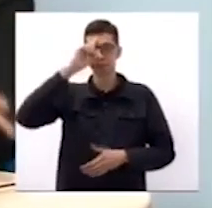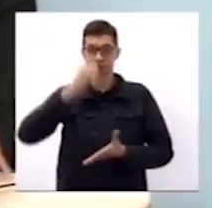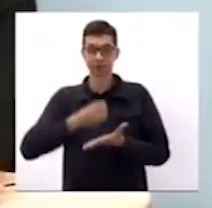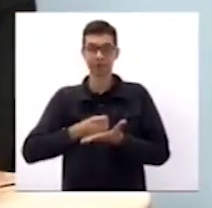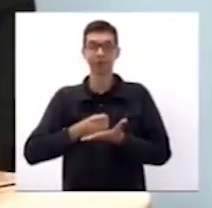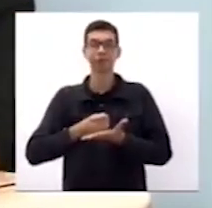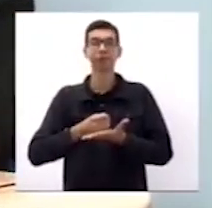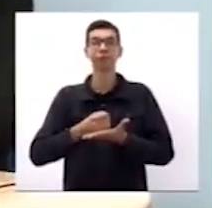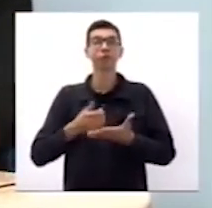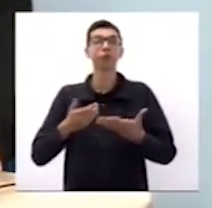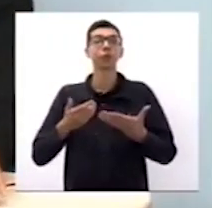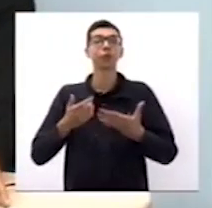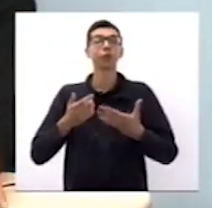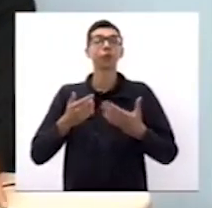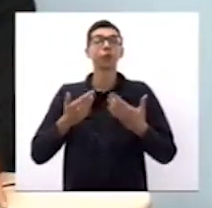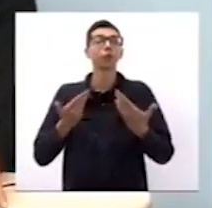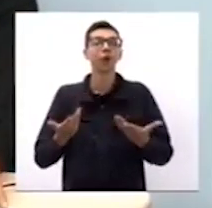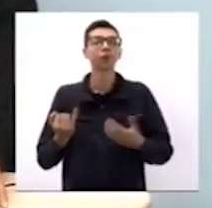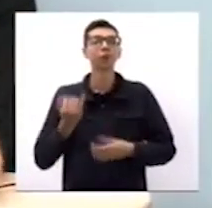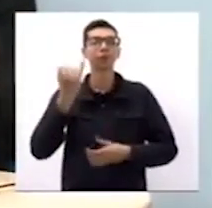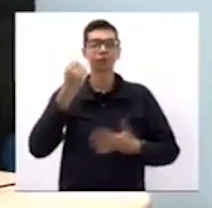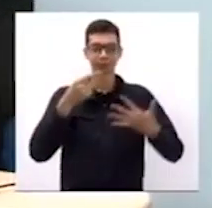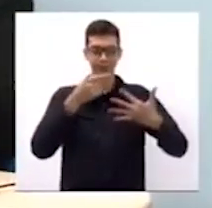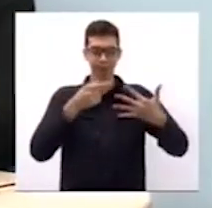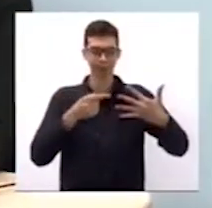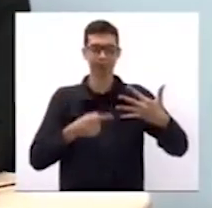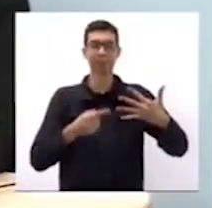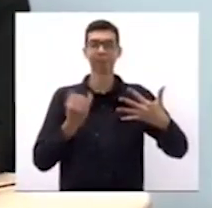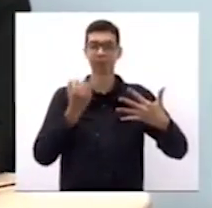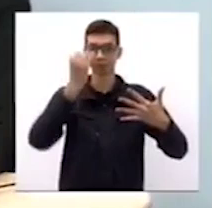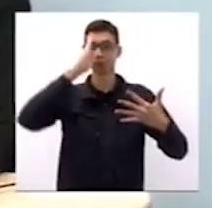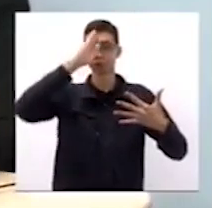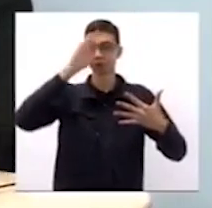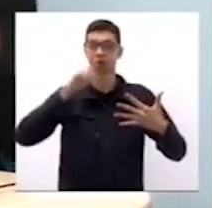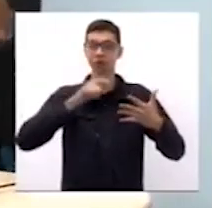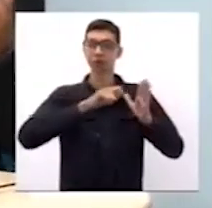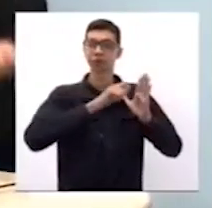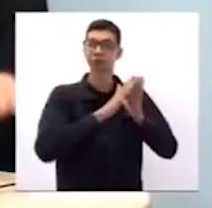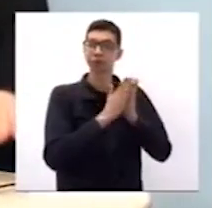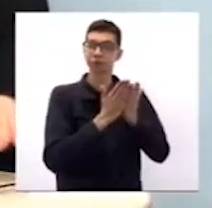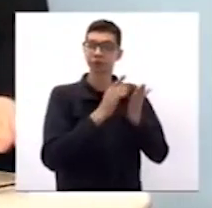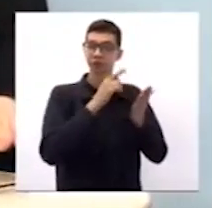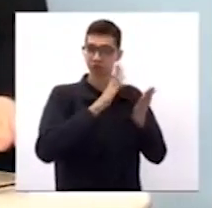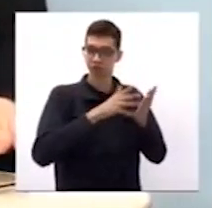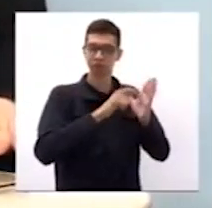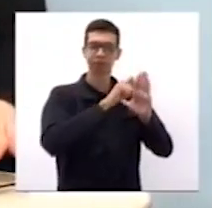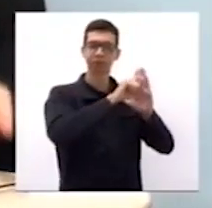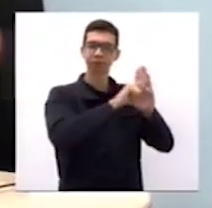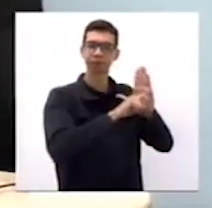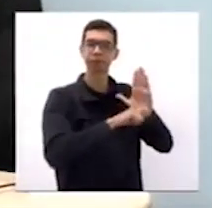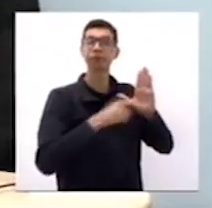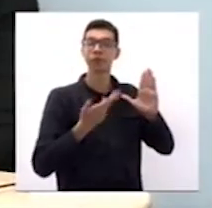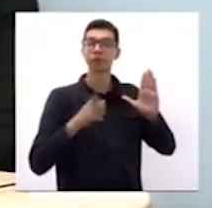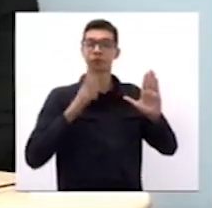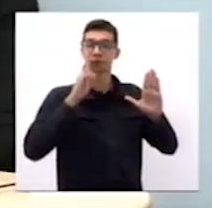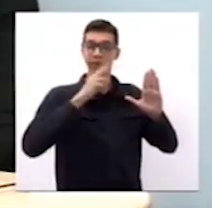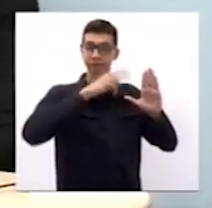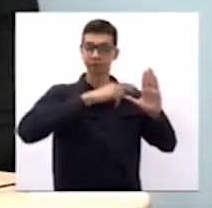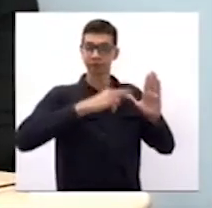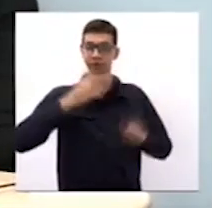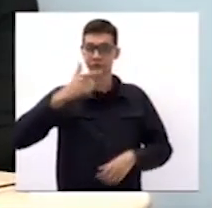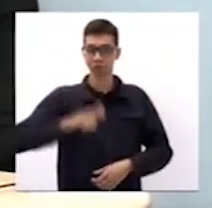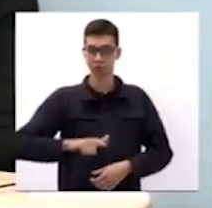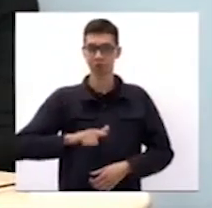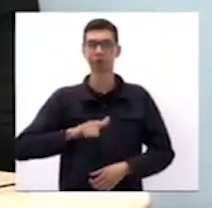Qual foi o ponto mais alto, o ponto mais importante que você anotou aí no seu diário? Então, revisita o diário, veja o que foi